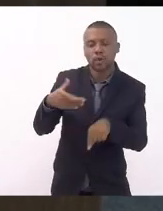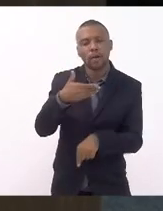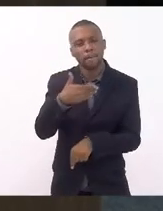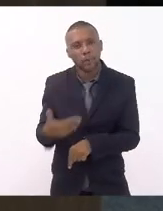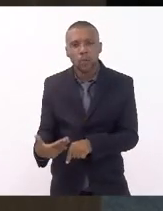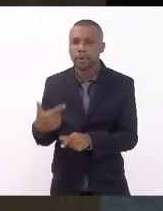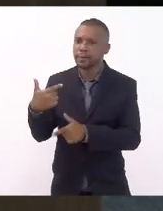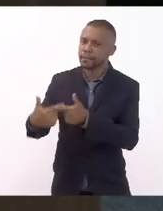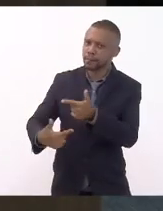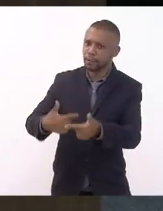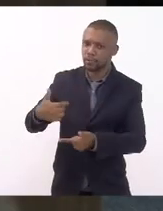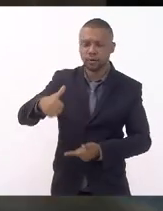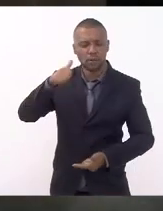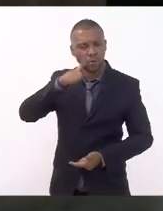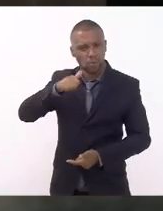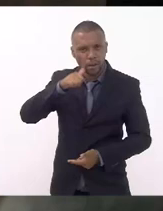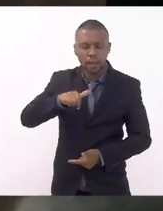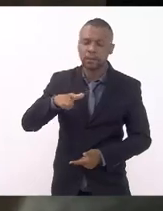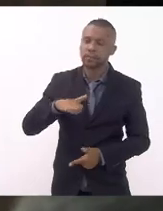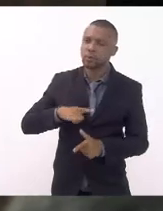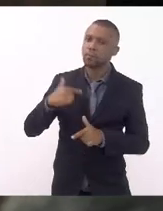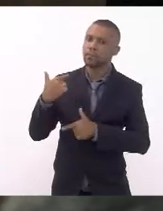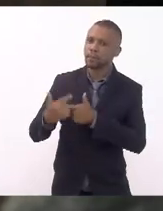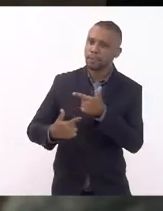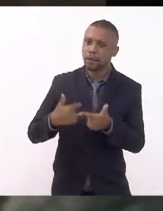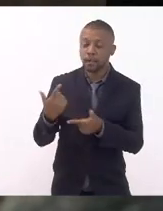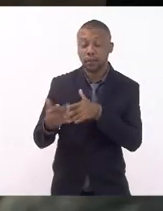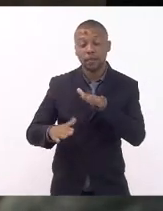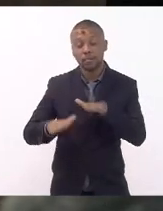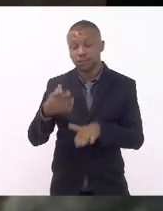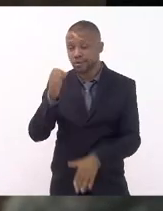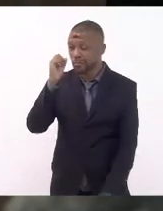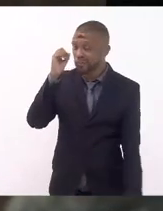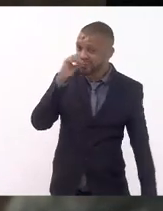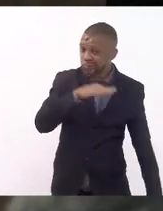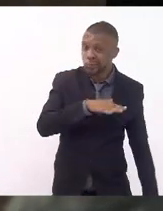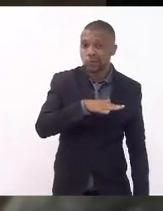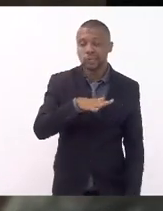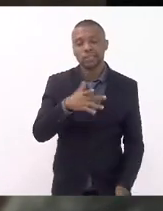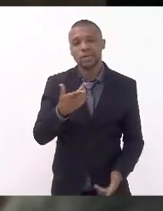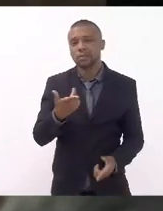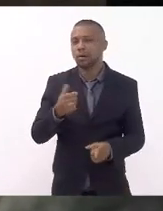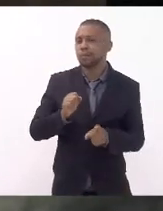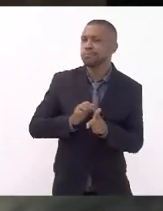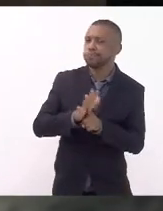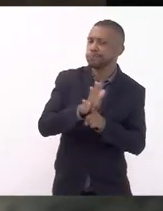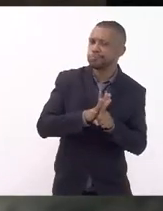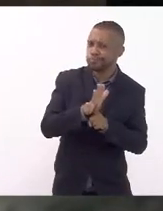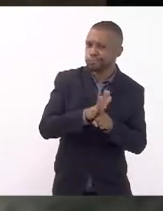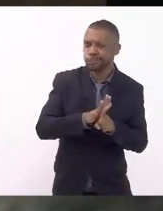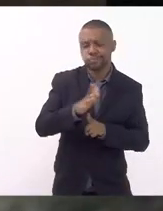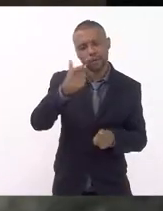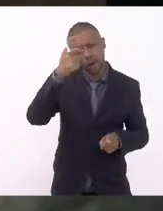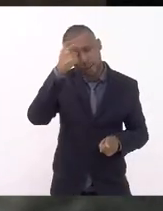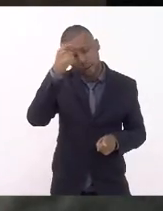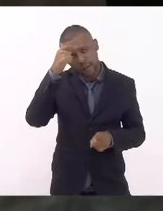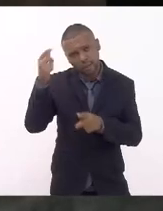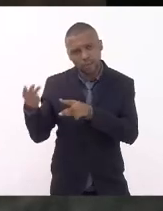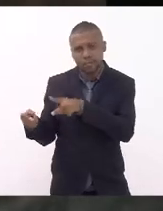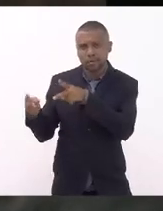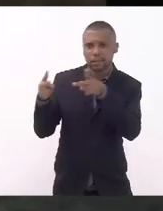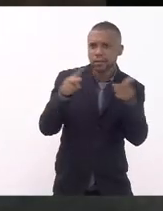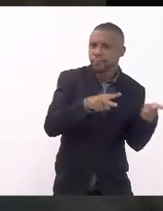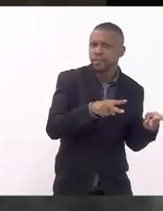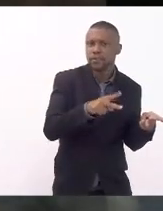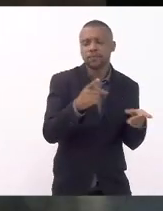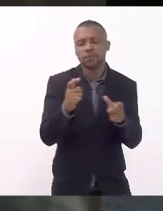servidoras que estão aí servindo de chacota, sendo assediadas moralmente, sendo transferidas das